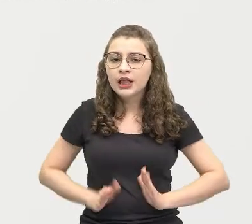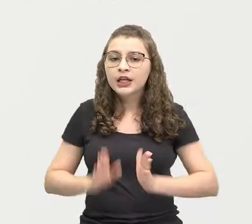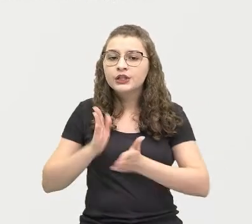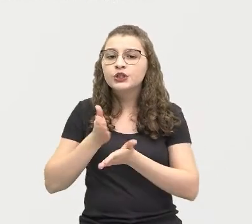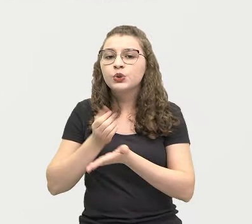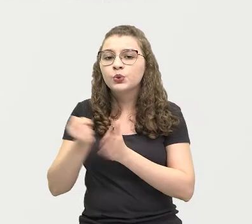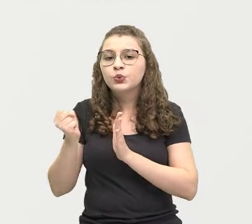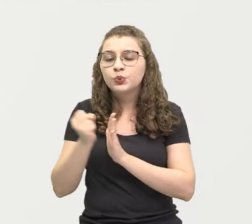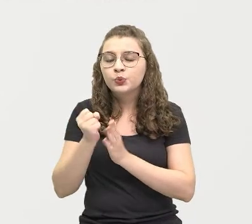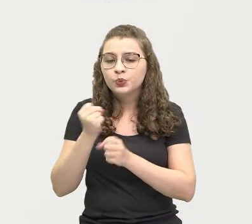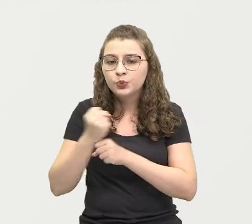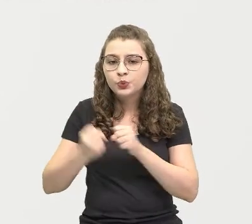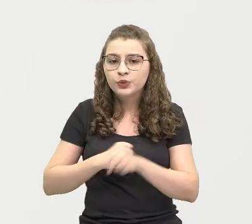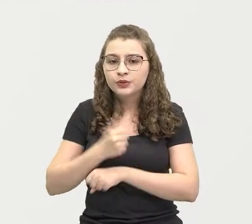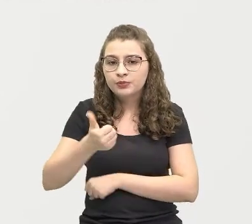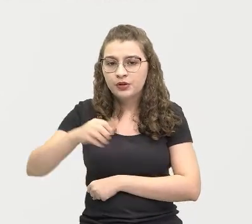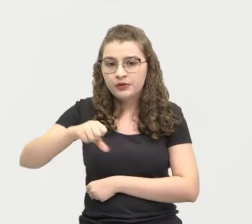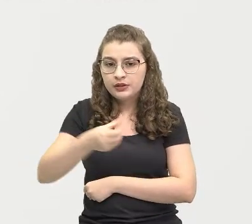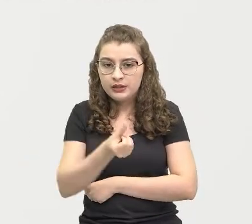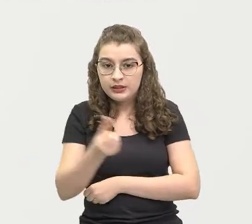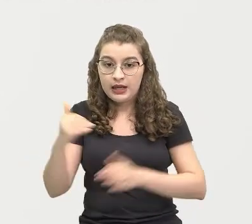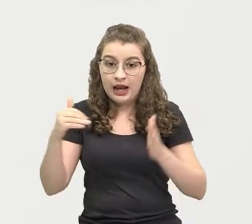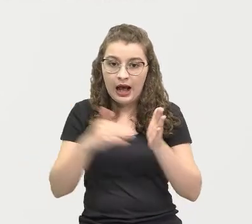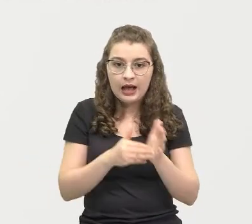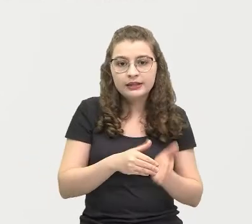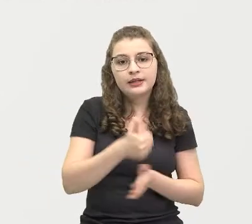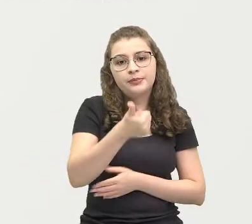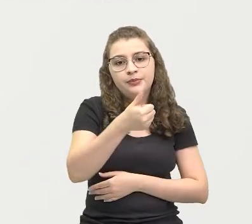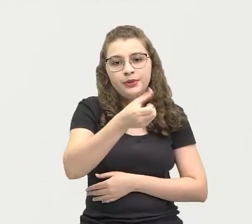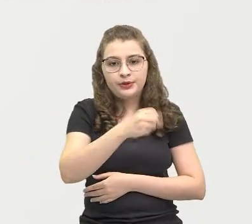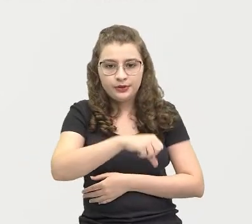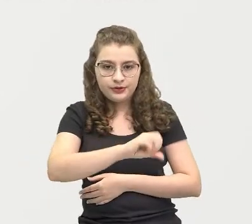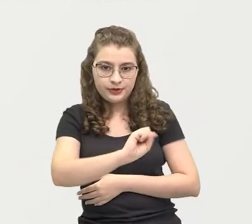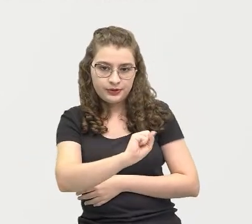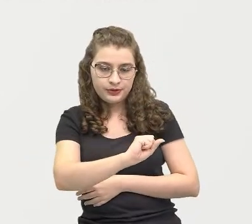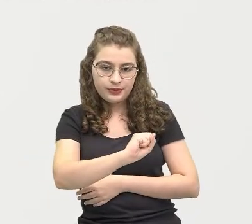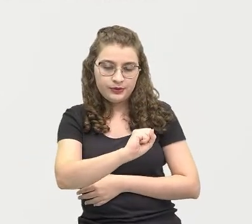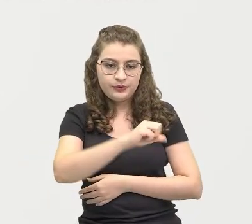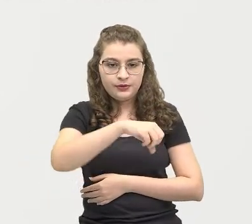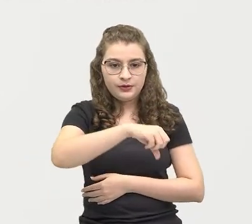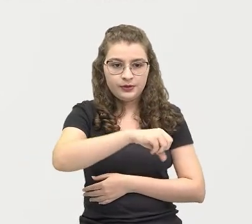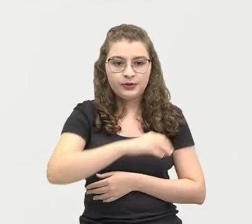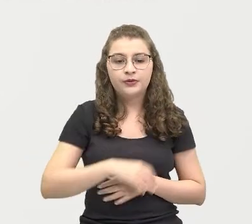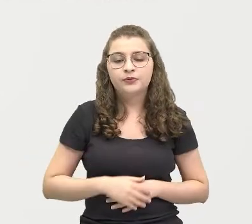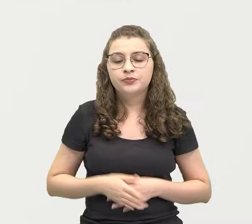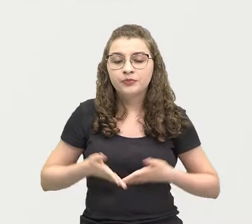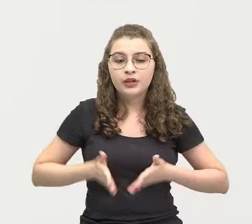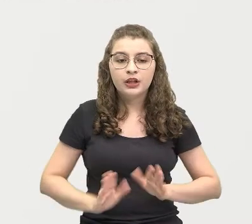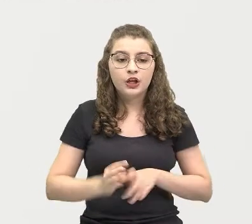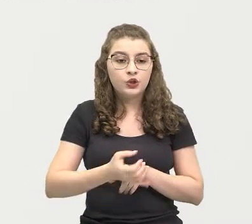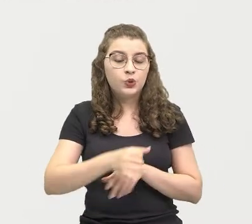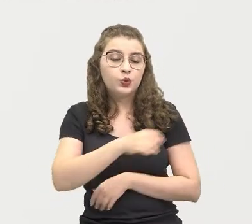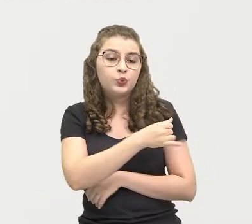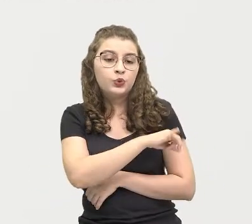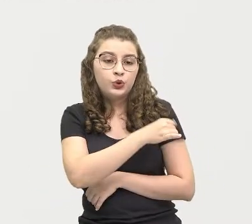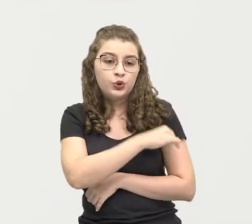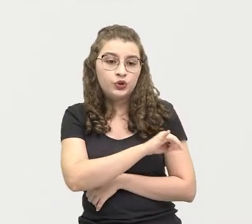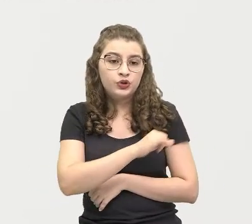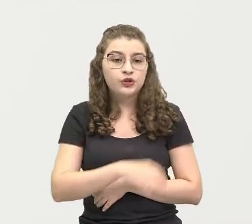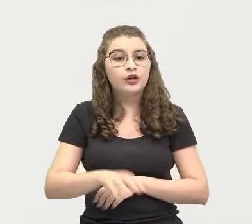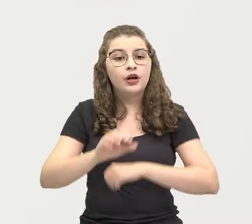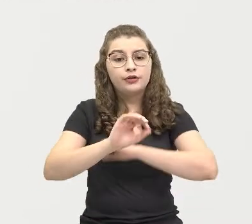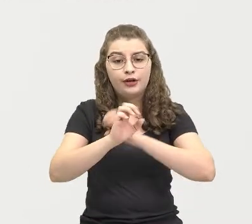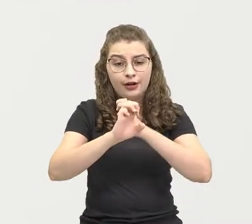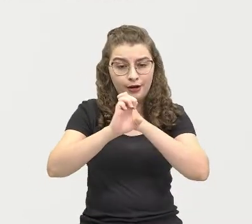1866, morreu em 1909. Nascido no município do Rio de Janeiro, Euclides da Cunha era engenheiro civil, bacharel